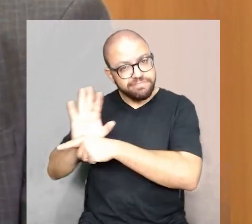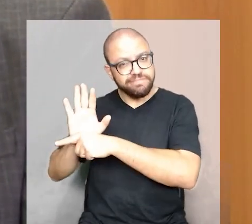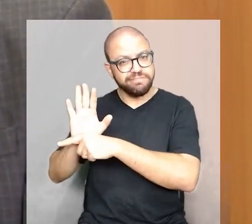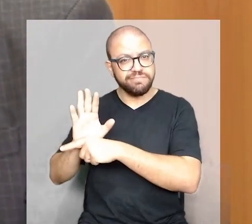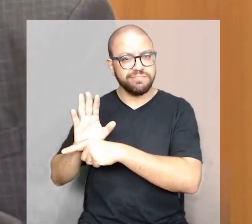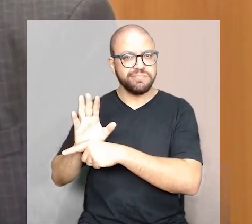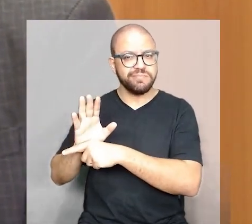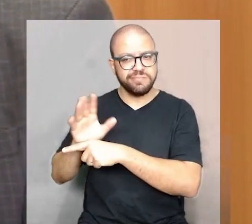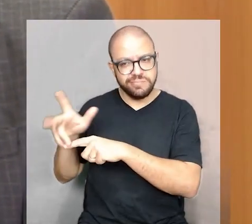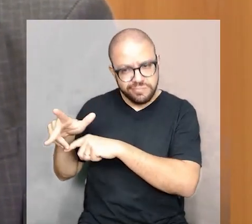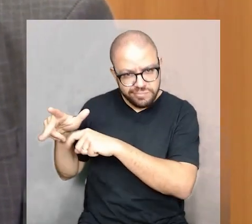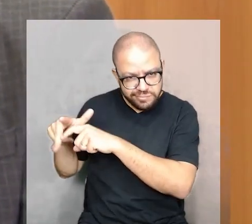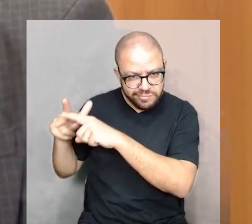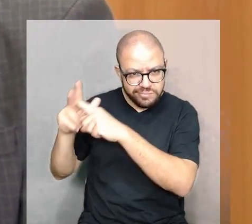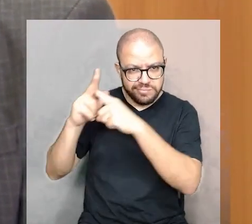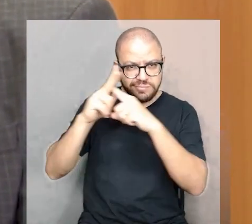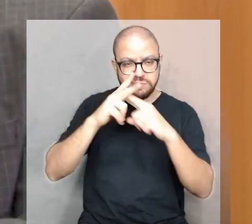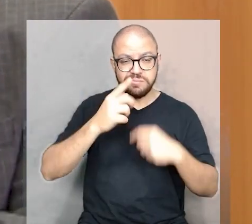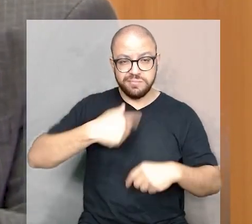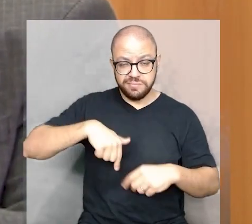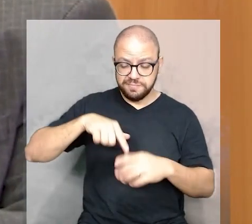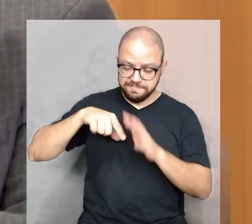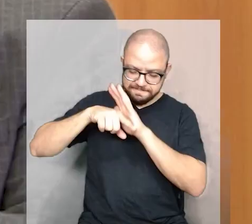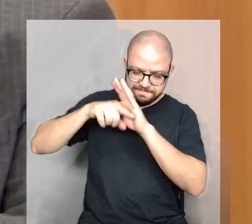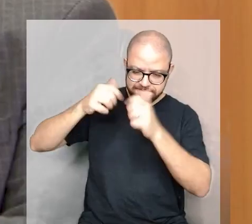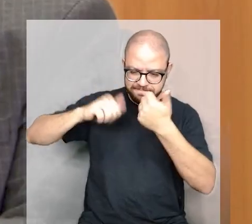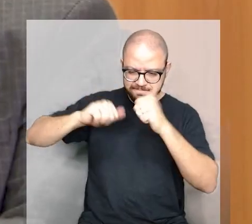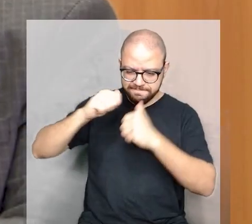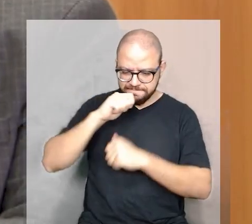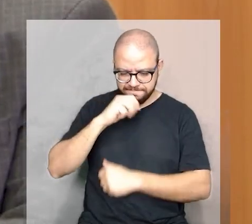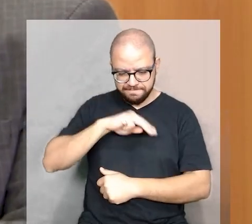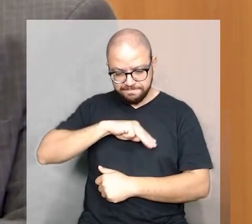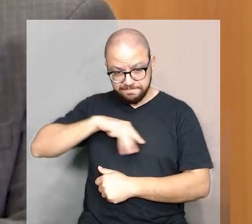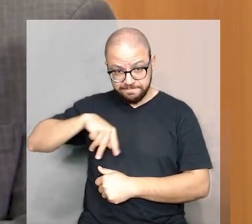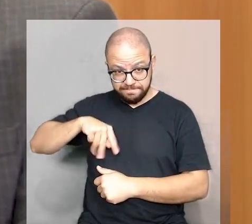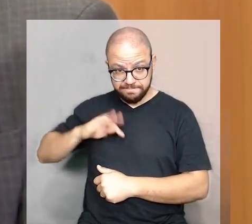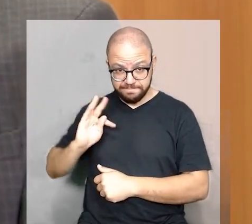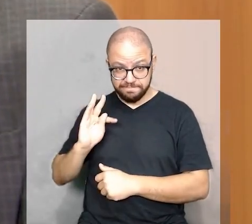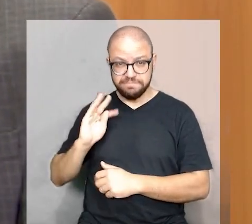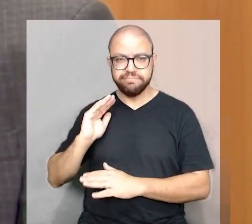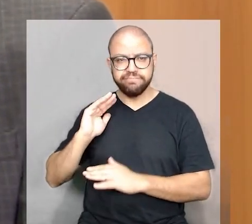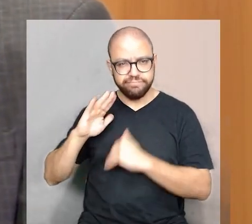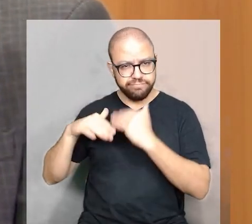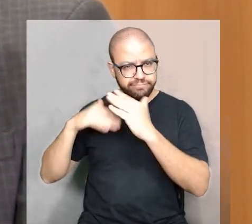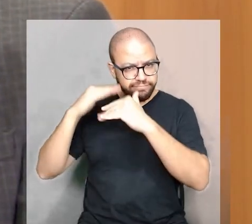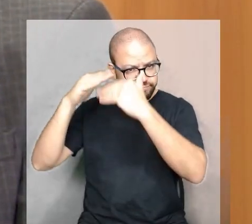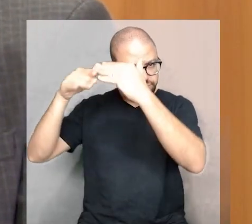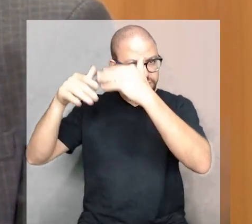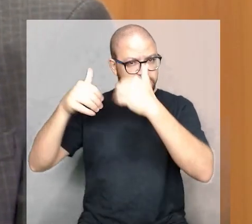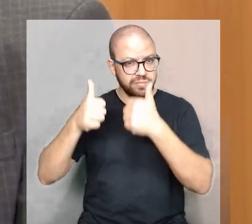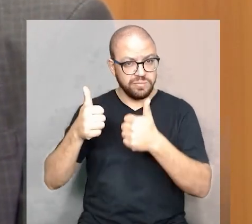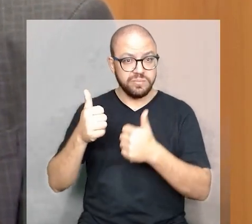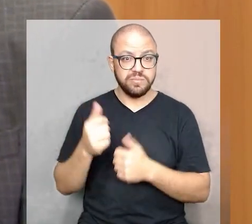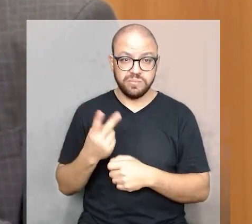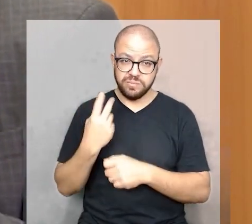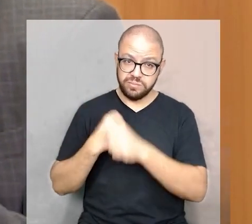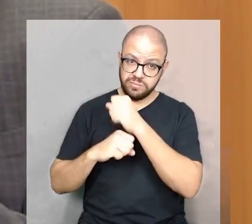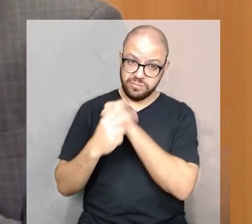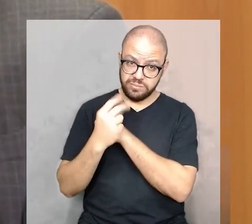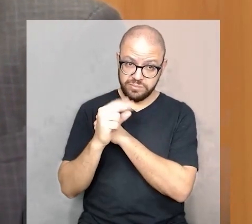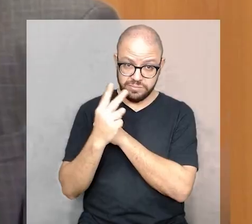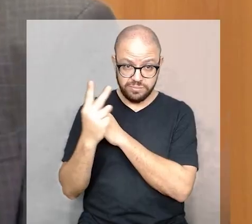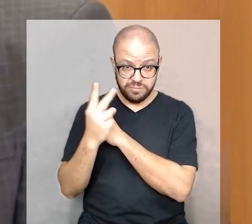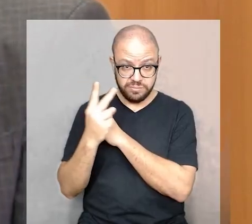Trabalho. Então a nossa avaliação é de que o Ministério Público do Trabalho amadureceu muito com esse episódio.